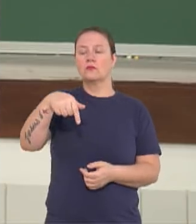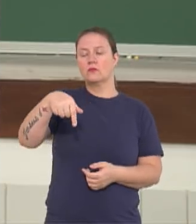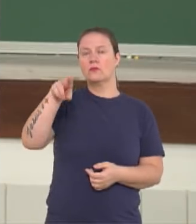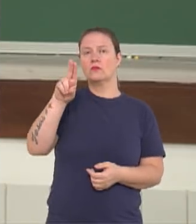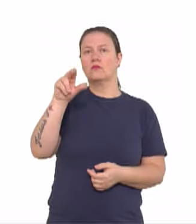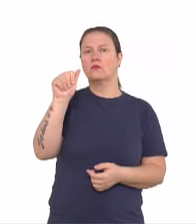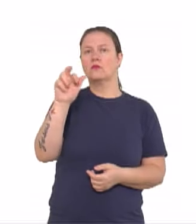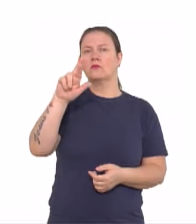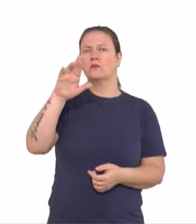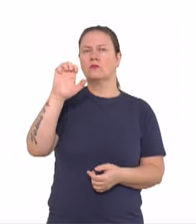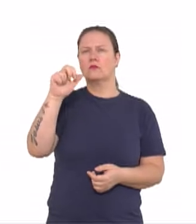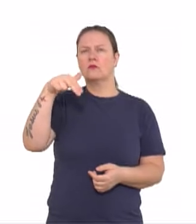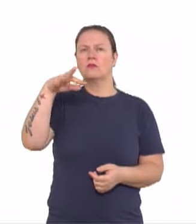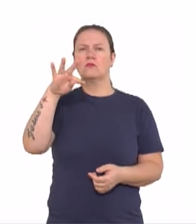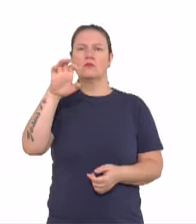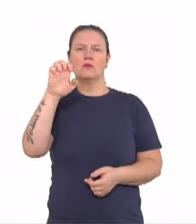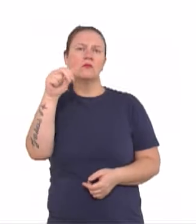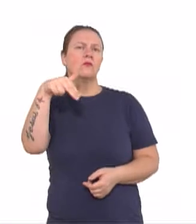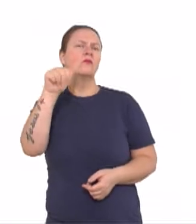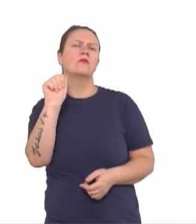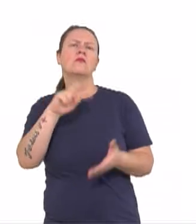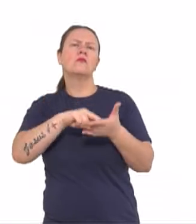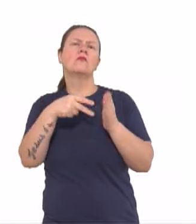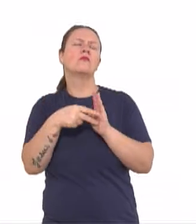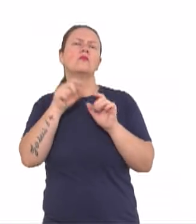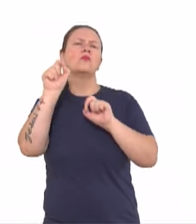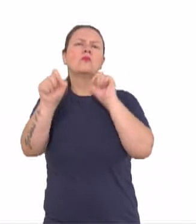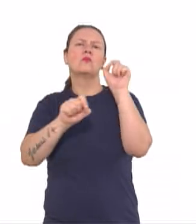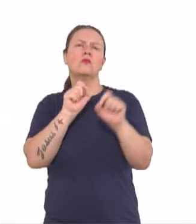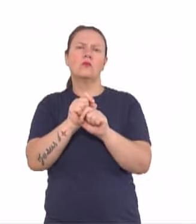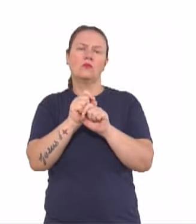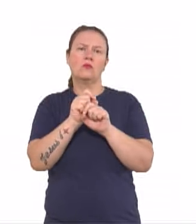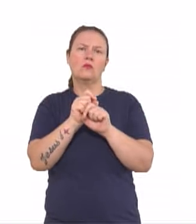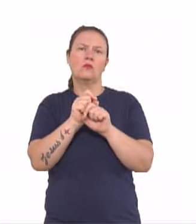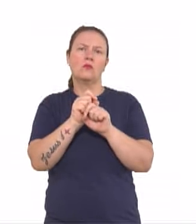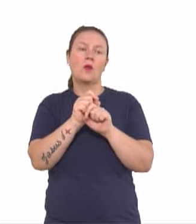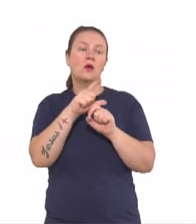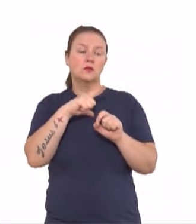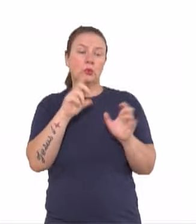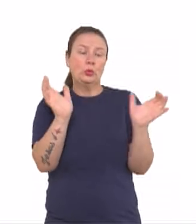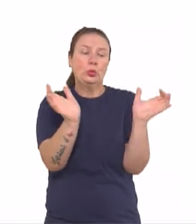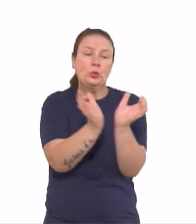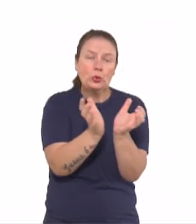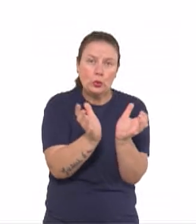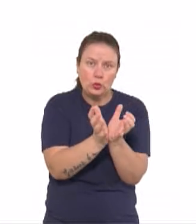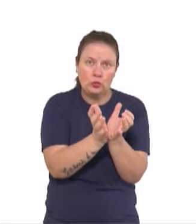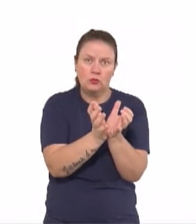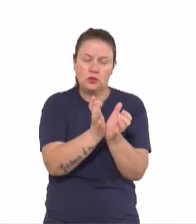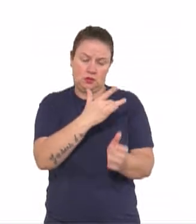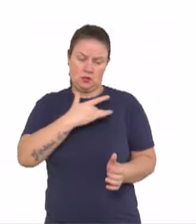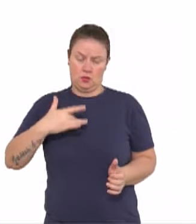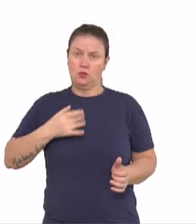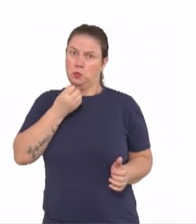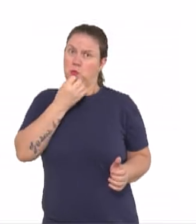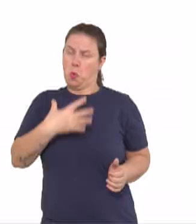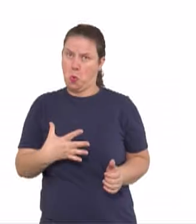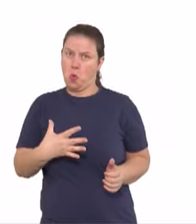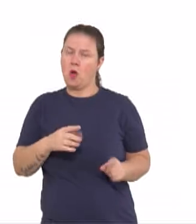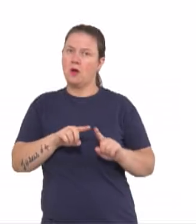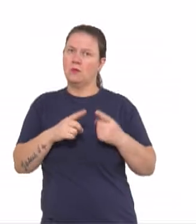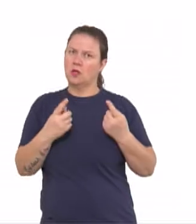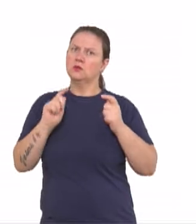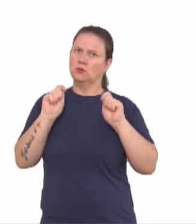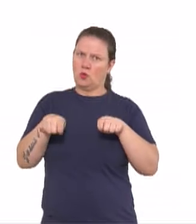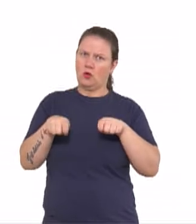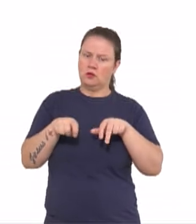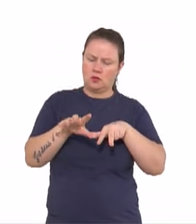Quarentena é um tipo de reclusão aplicado a determinado grupo de pessoas sadias, mas que podem ter